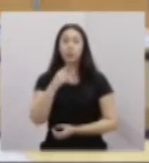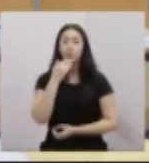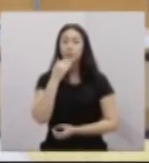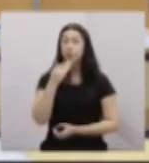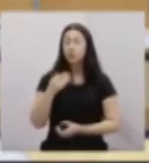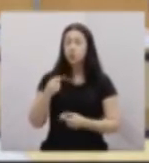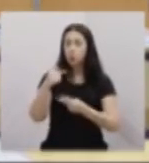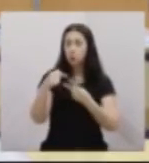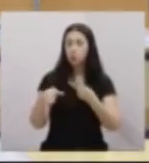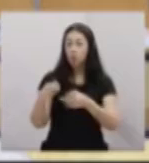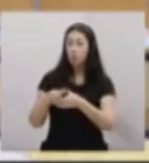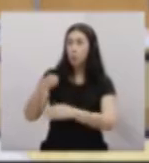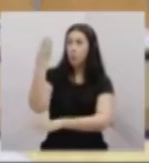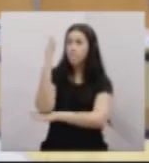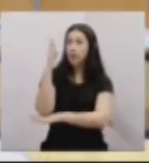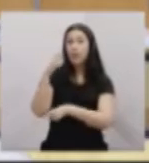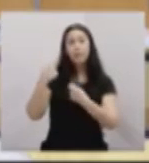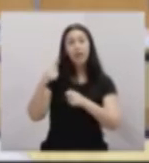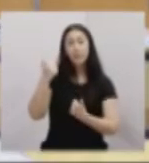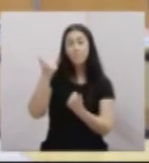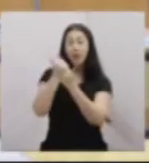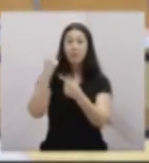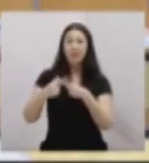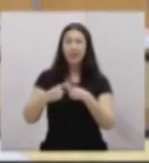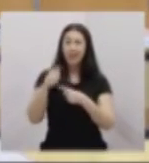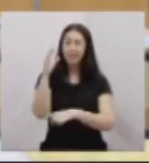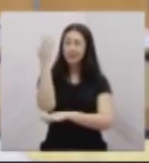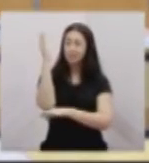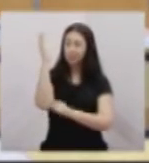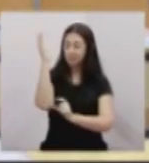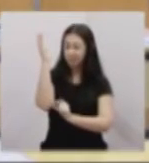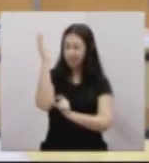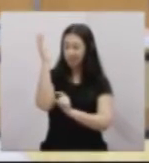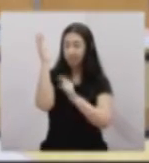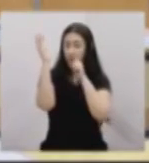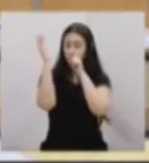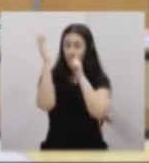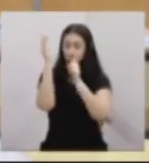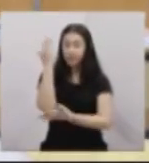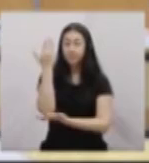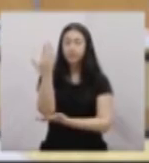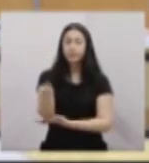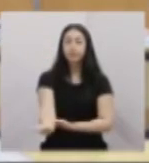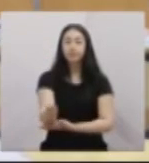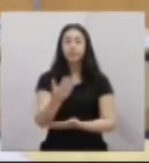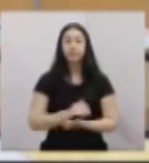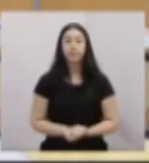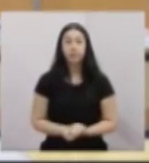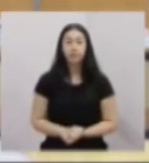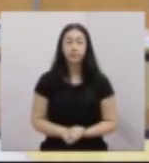de 2 postes de madeira que apresentam sério risco de queda devido à proliferação de cupins em suas